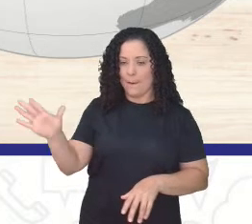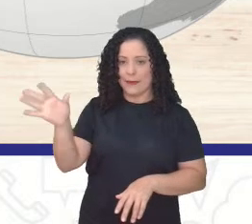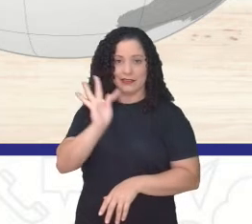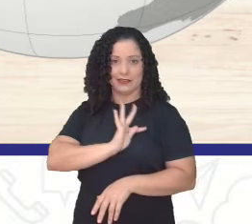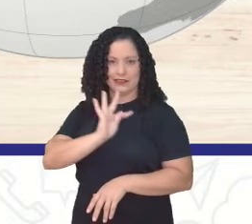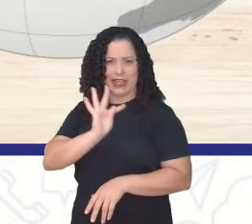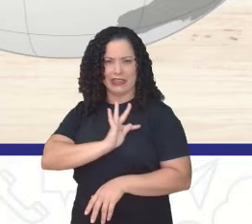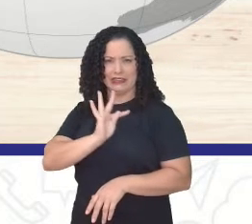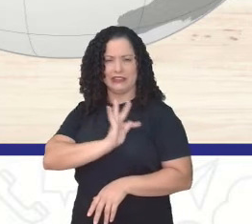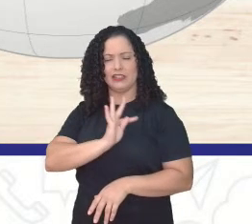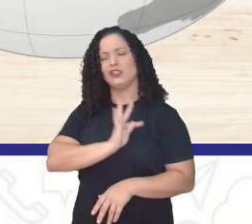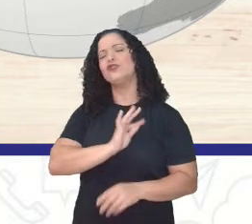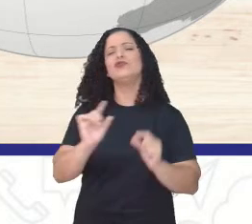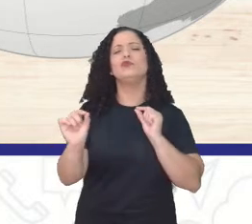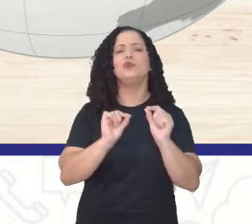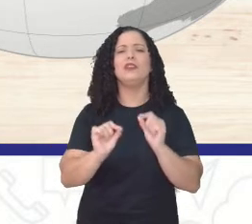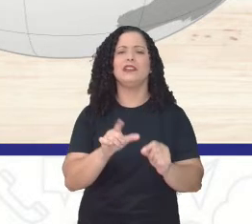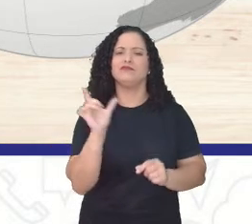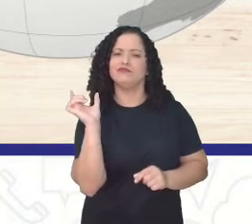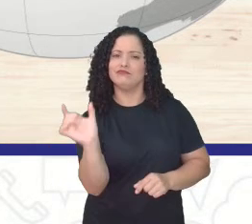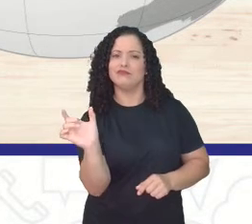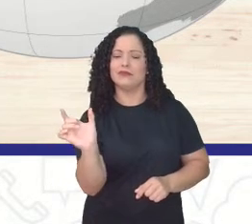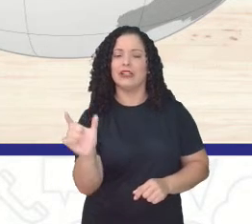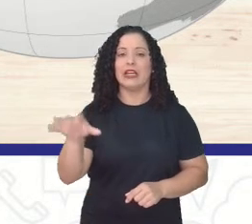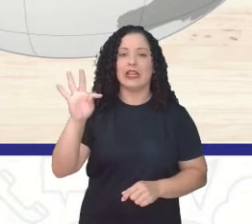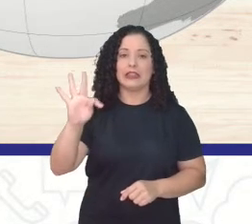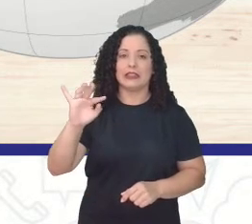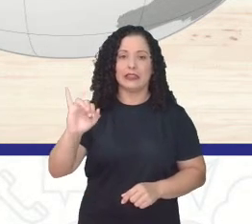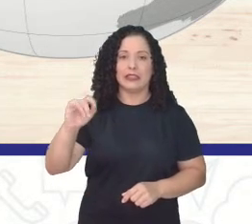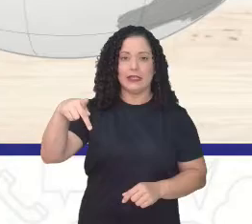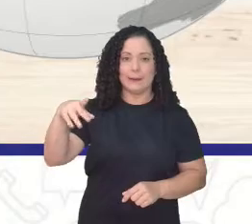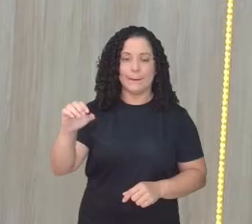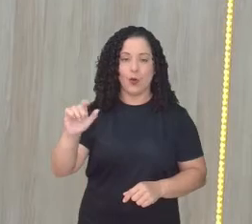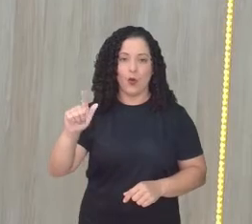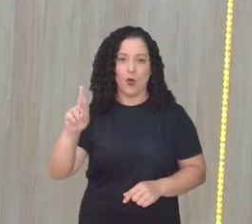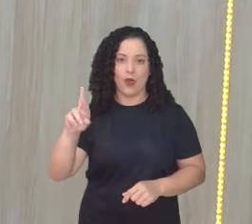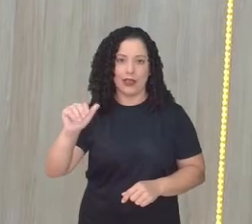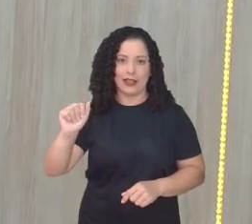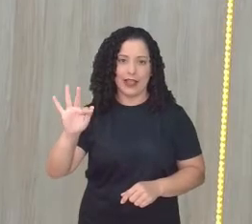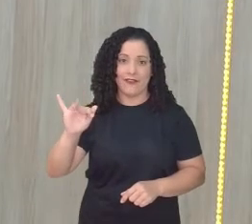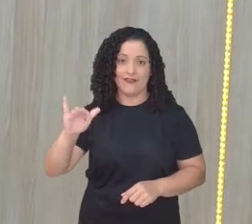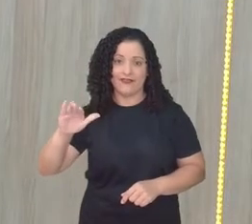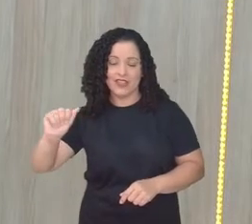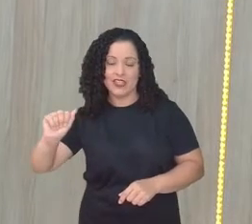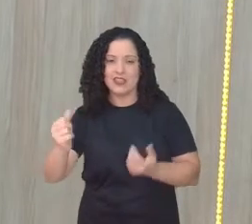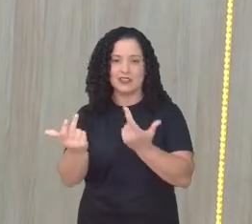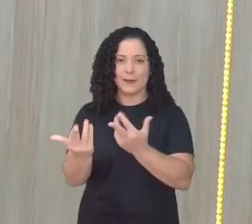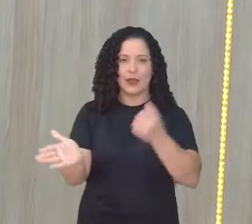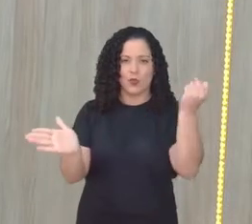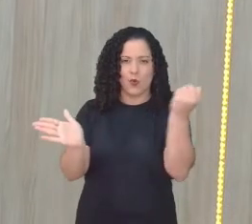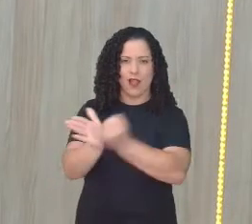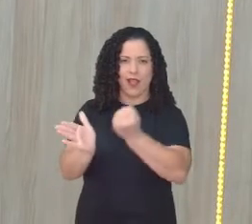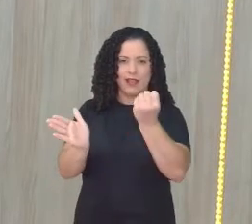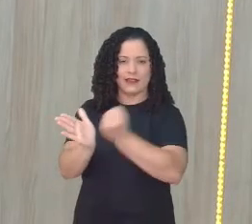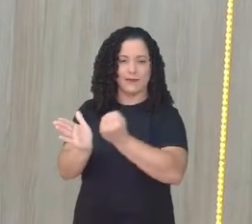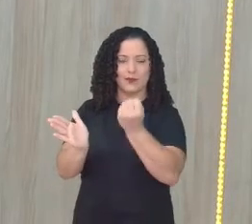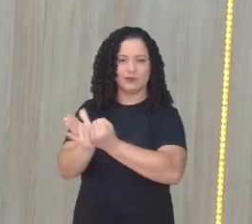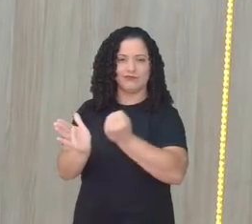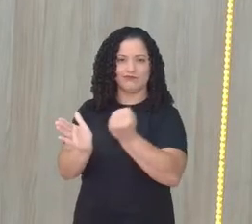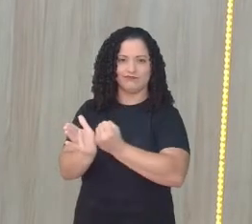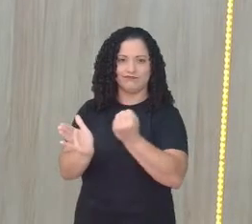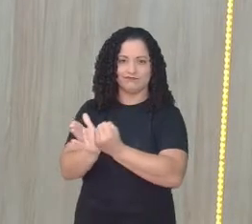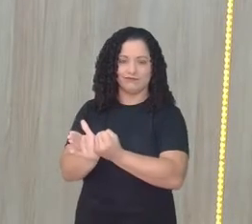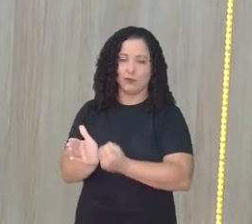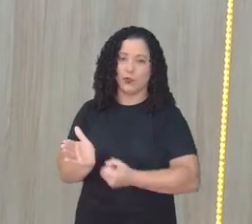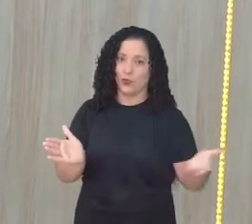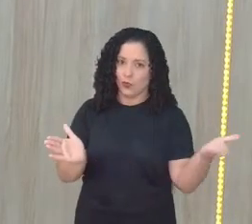tipografia. A tipografia, ela era semelhante ao que a gente conhece como um carimbo. Então a gente vai falar um pouquinho sobre isso